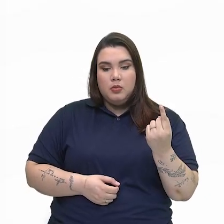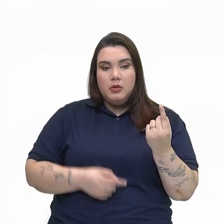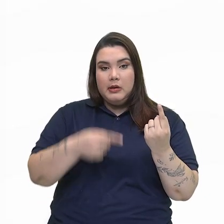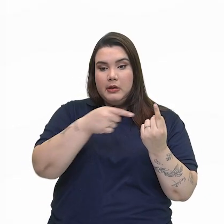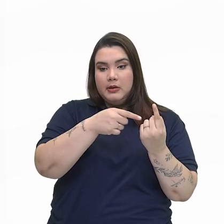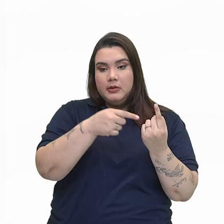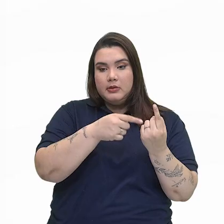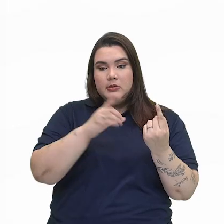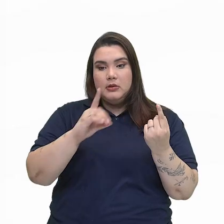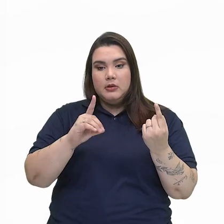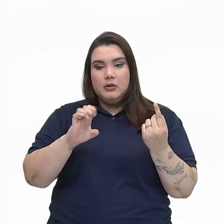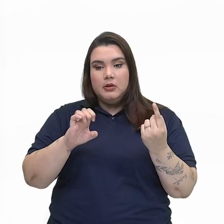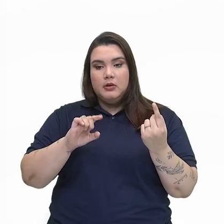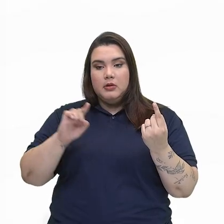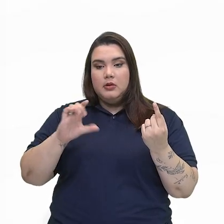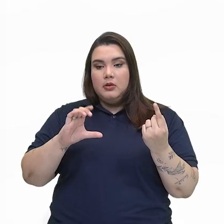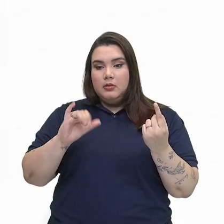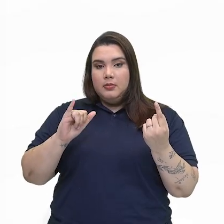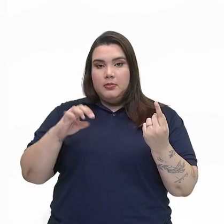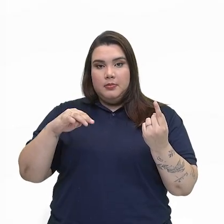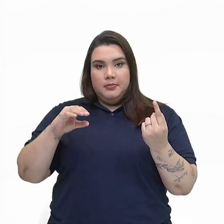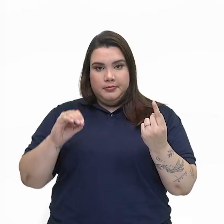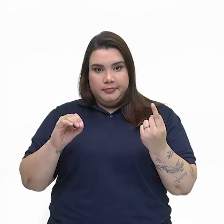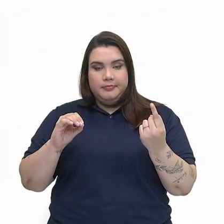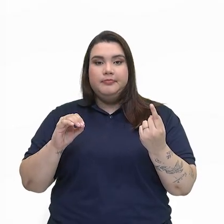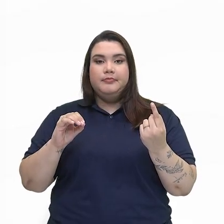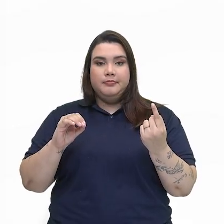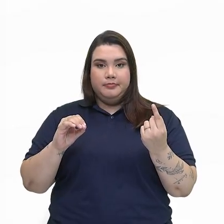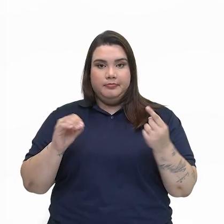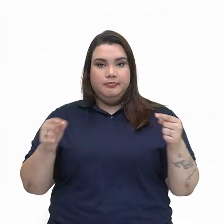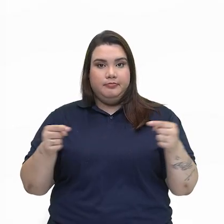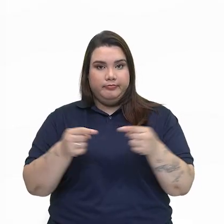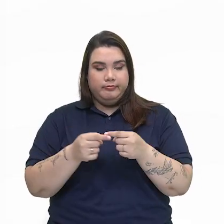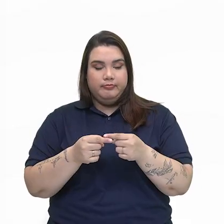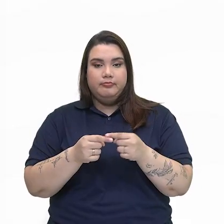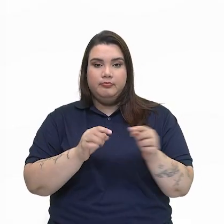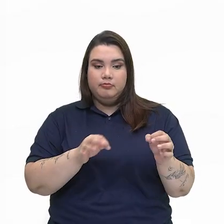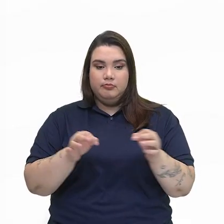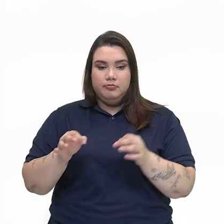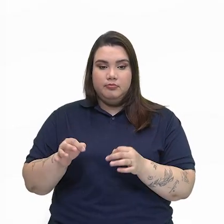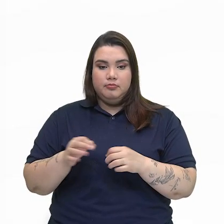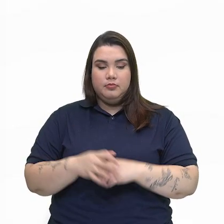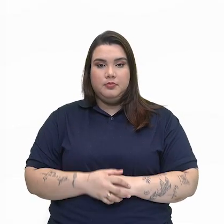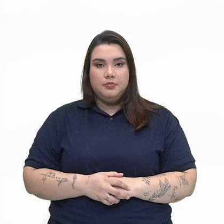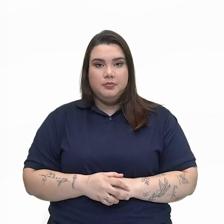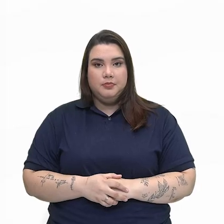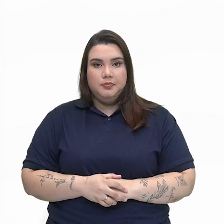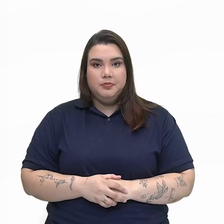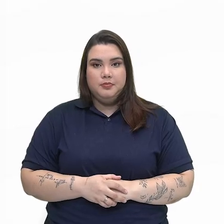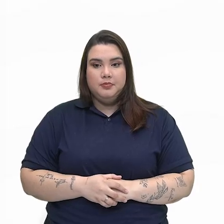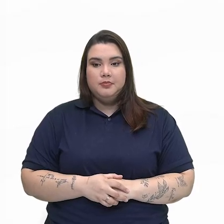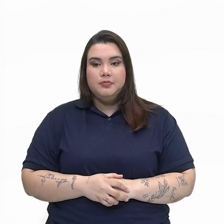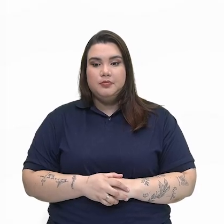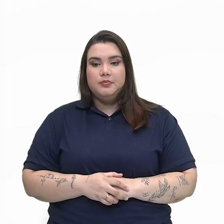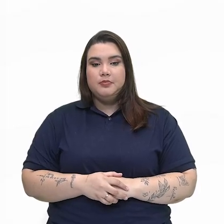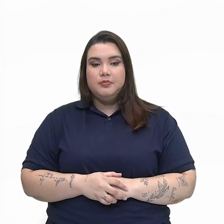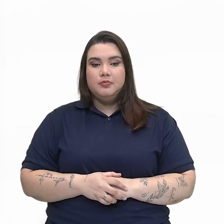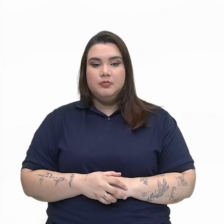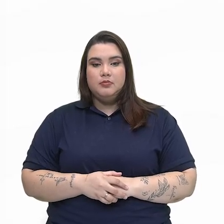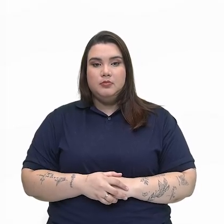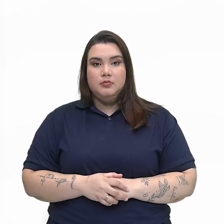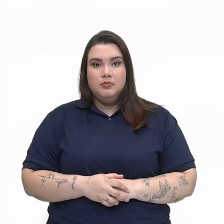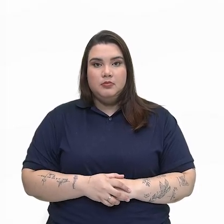35,1. Ou seja, nós estamos falando da última casa decimal a ser conservada, que é a casa